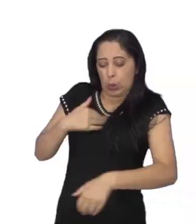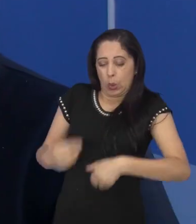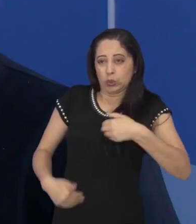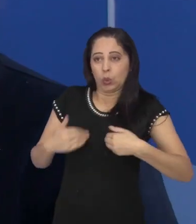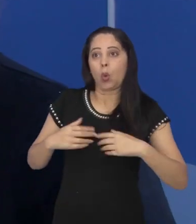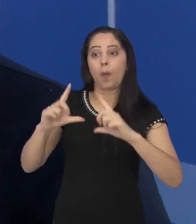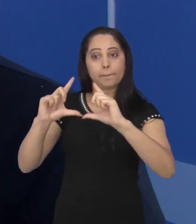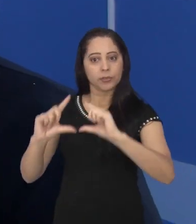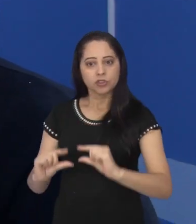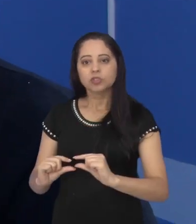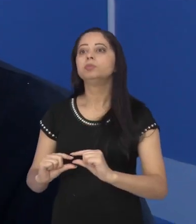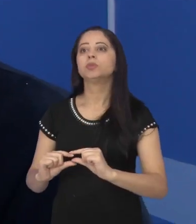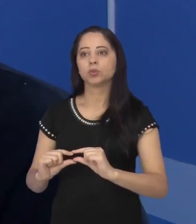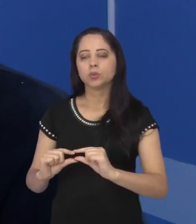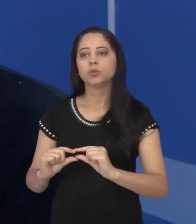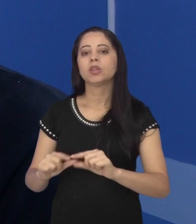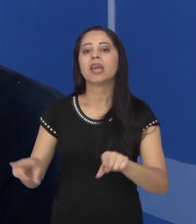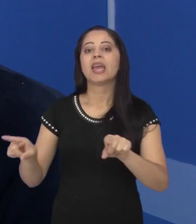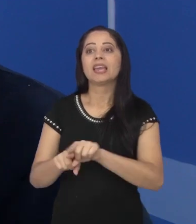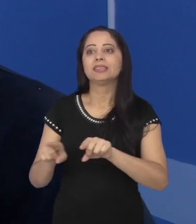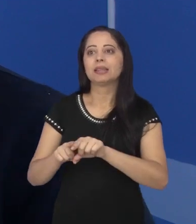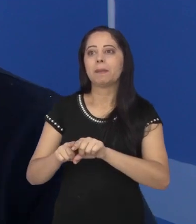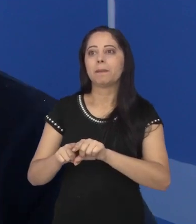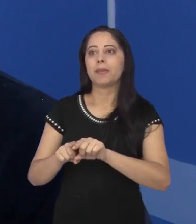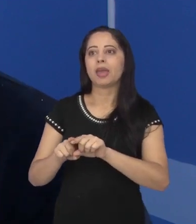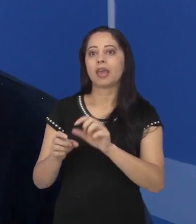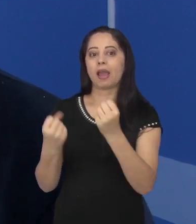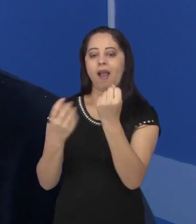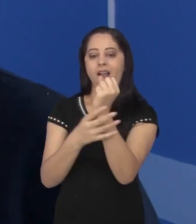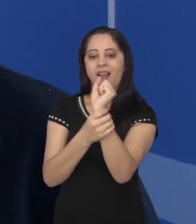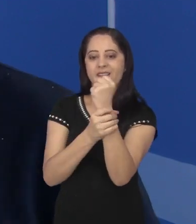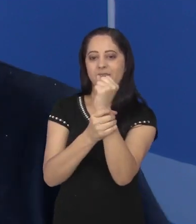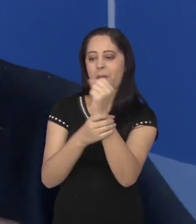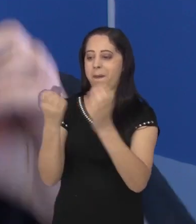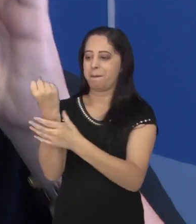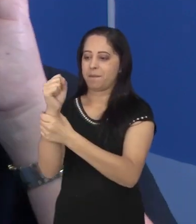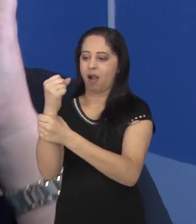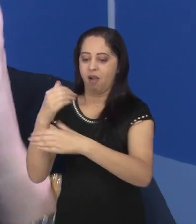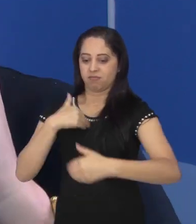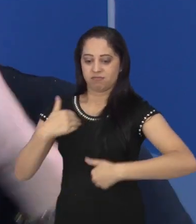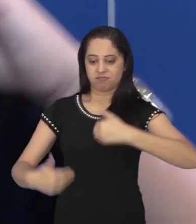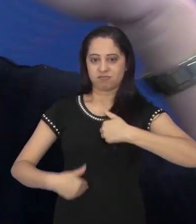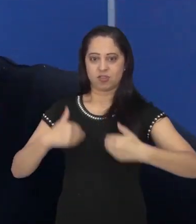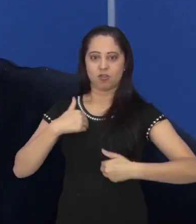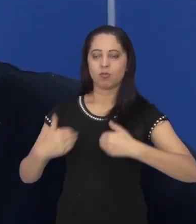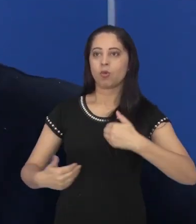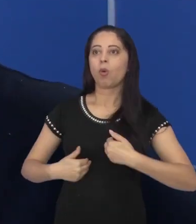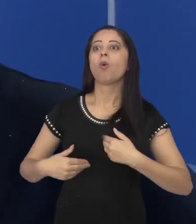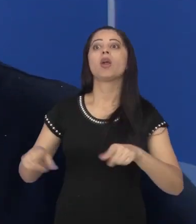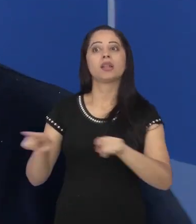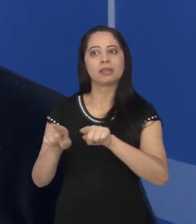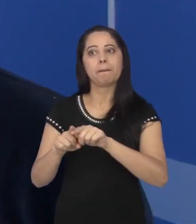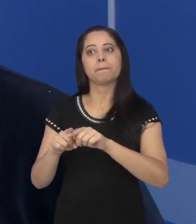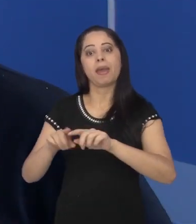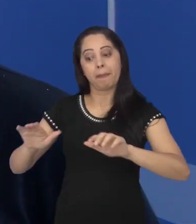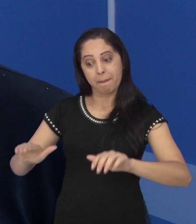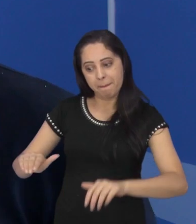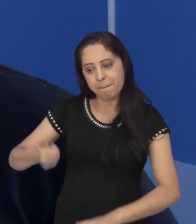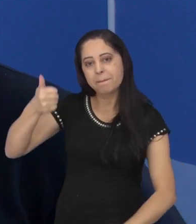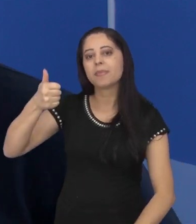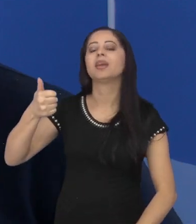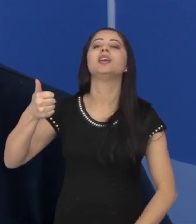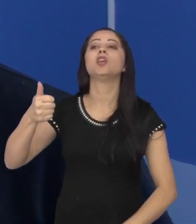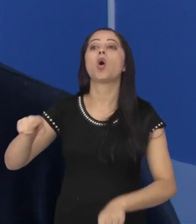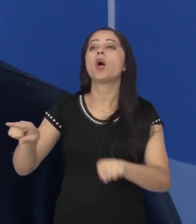expectoração, trabalhar também a parte de coordenação motora, motricidade fina, motricidade ampla, aí